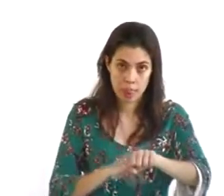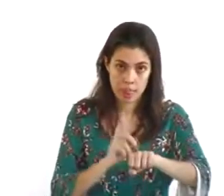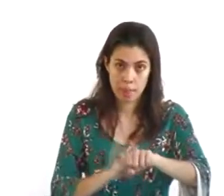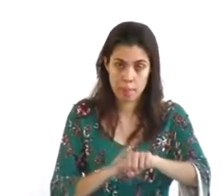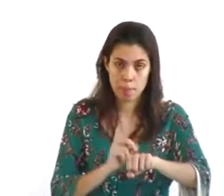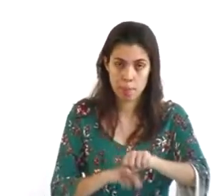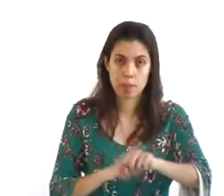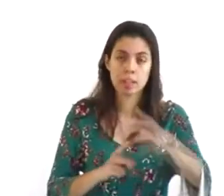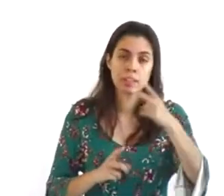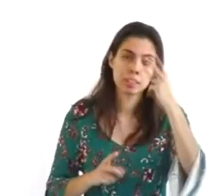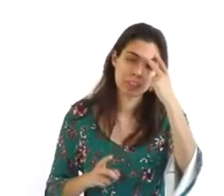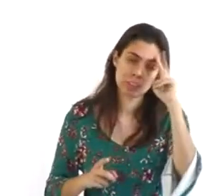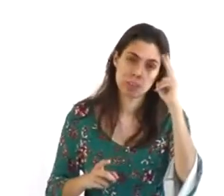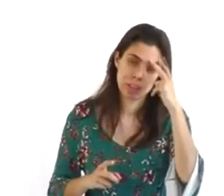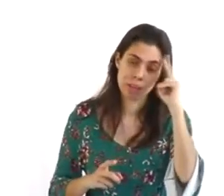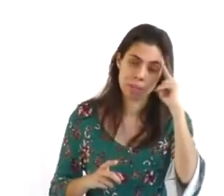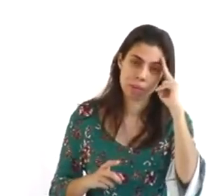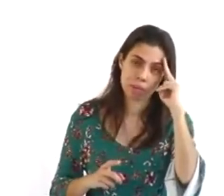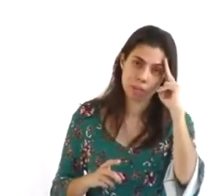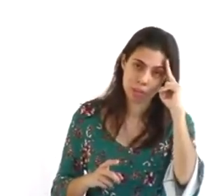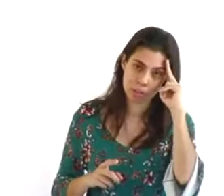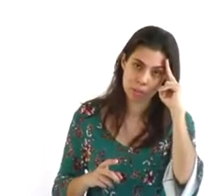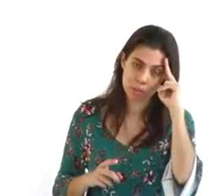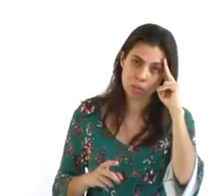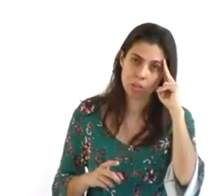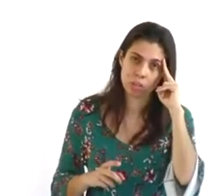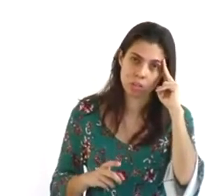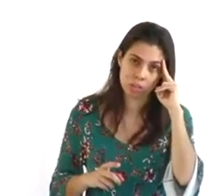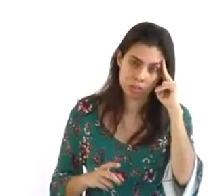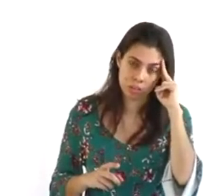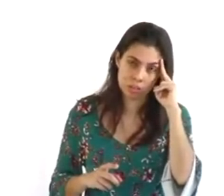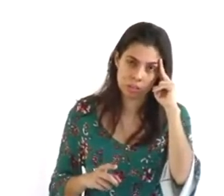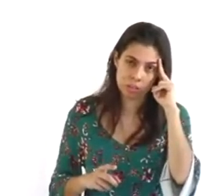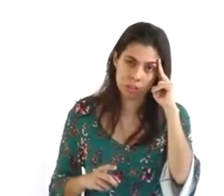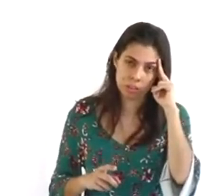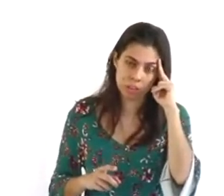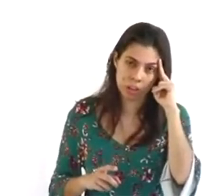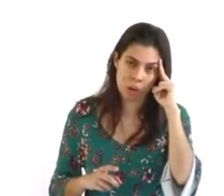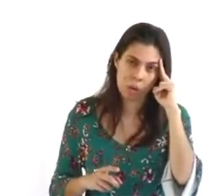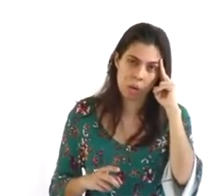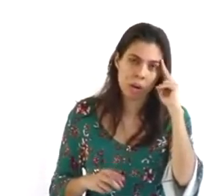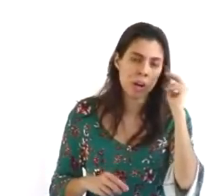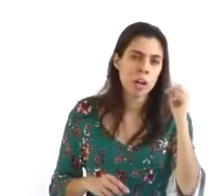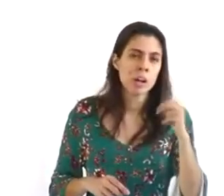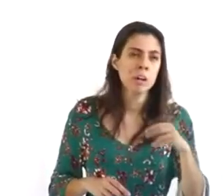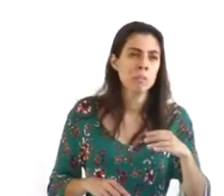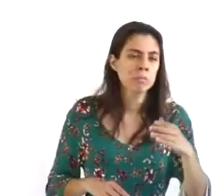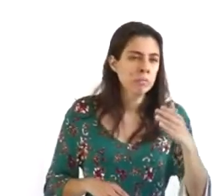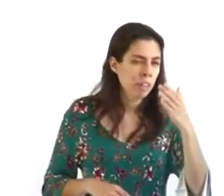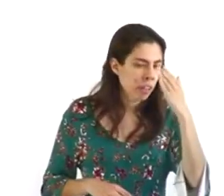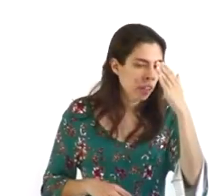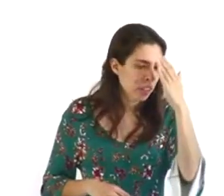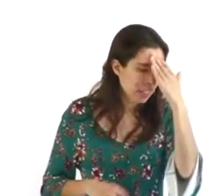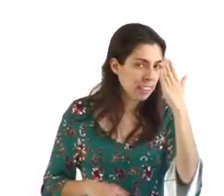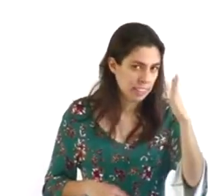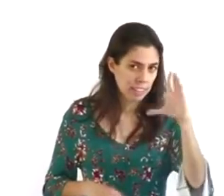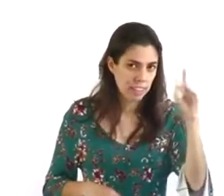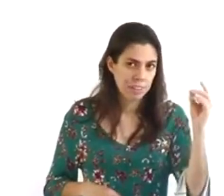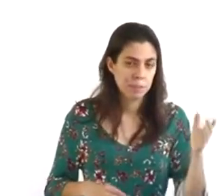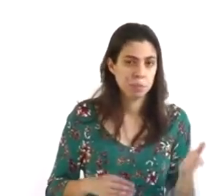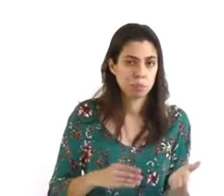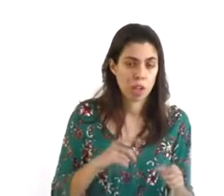do Senhor na vida de Israel, é desde a libertação de Israel do Egito até o cativeiro